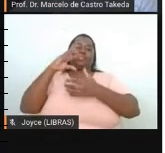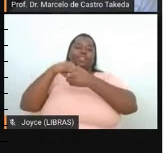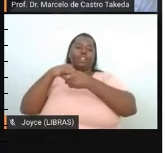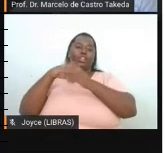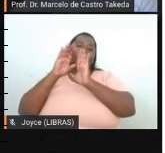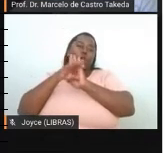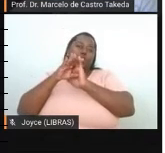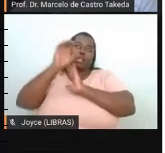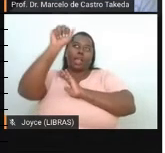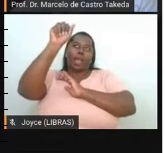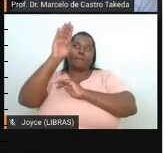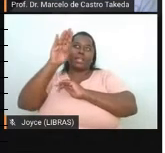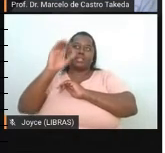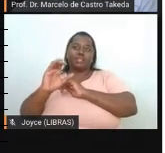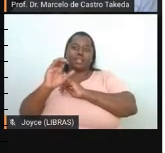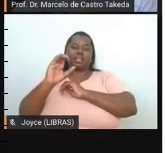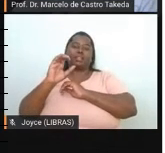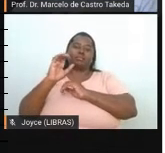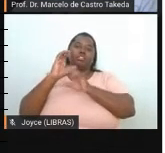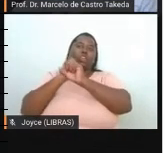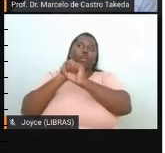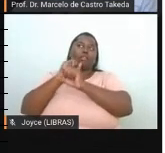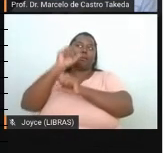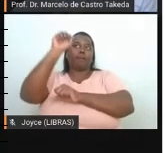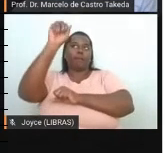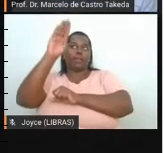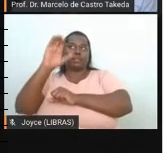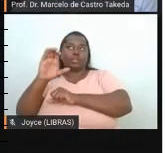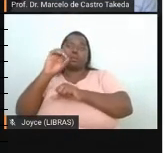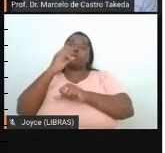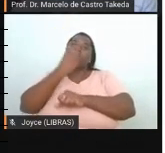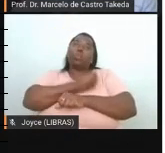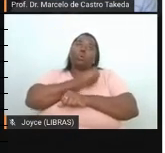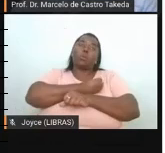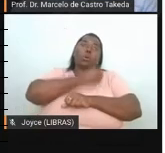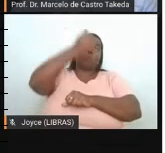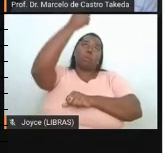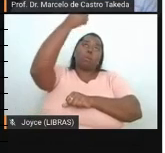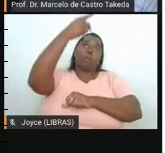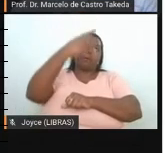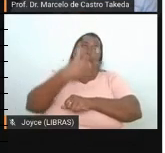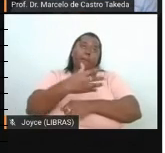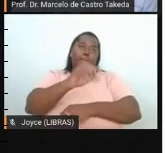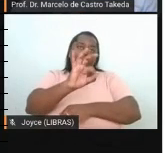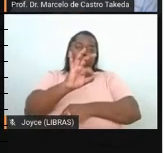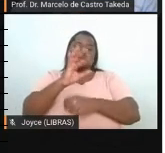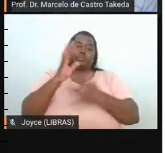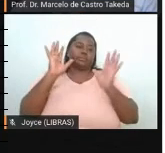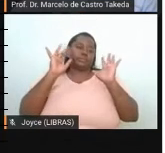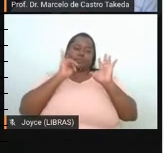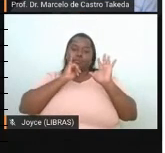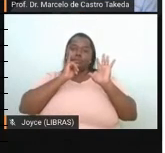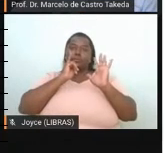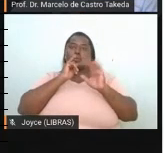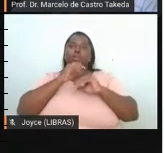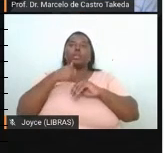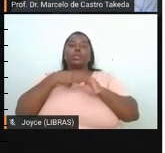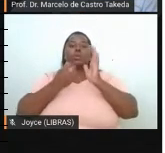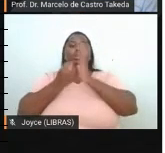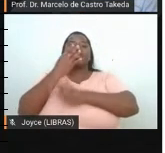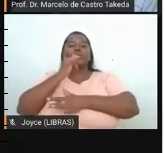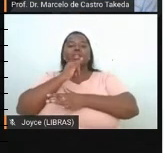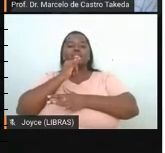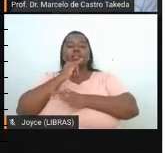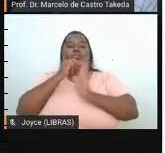esses conceitos aí. Eu fiz um exemplo, só para mostrar para vocês. Eu adicionei